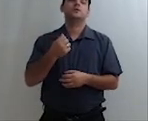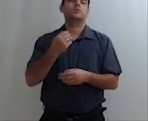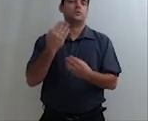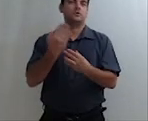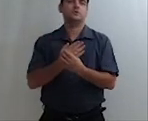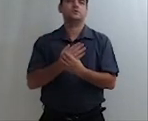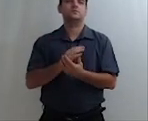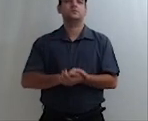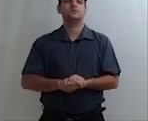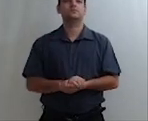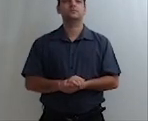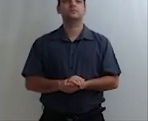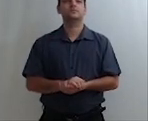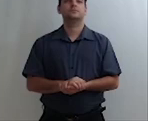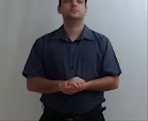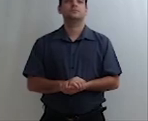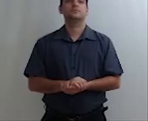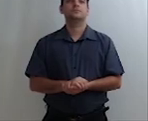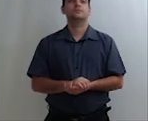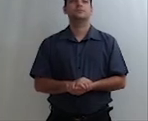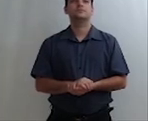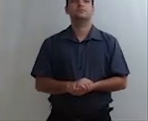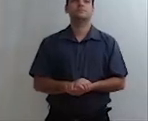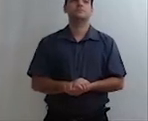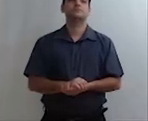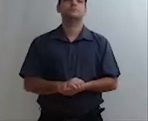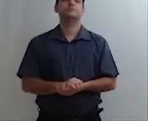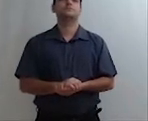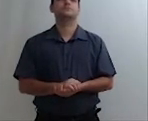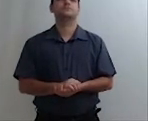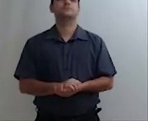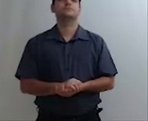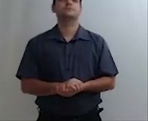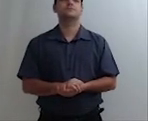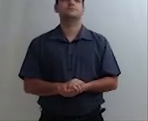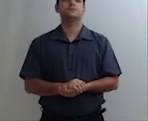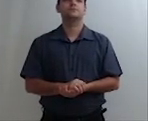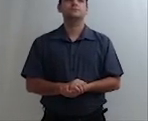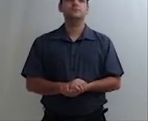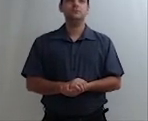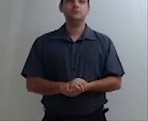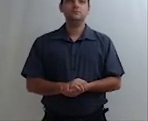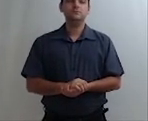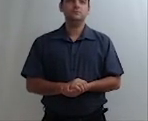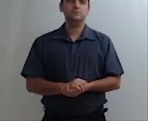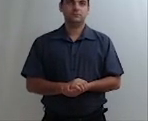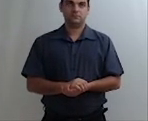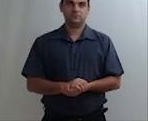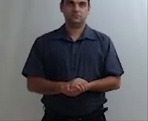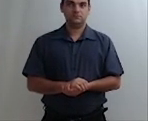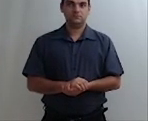regimental tudo bem eh realmente apesar